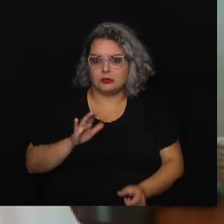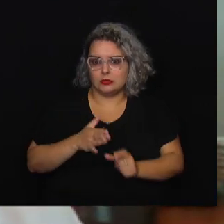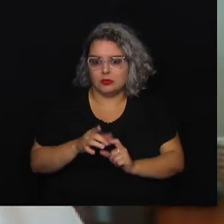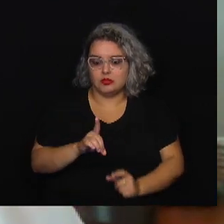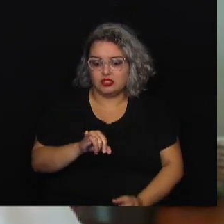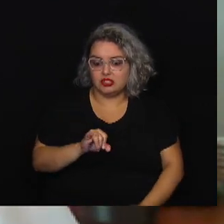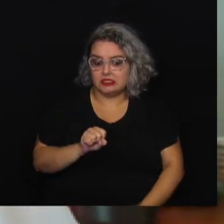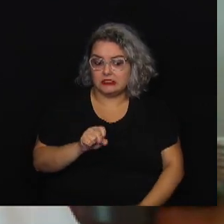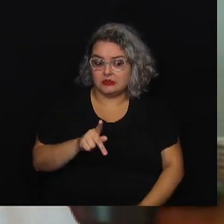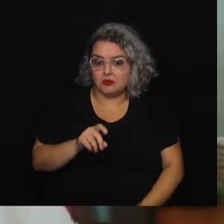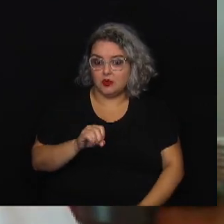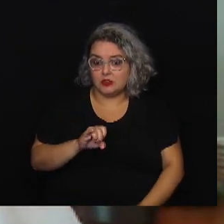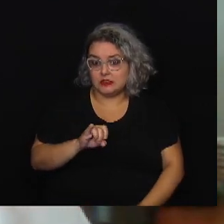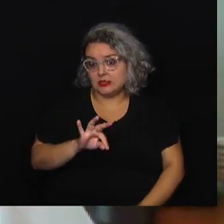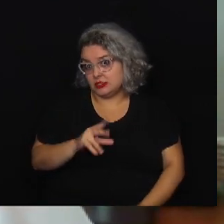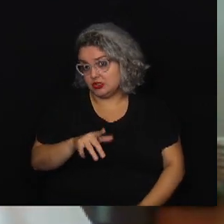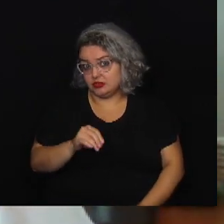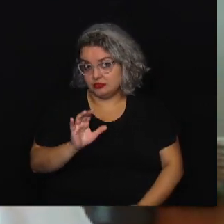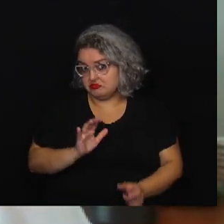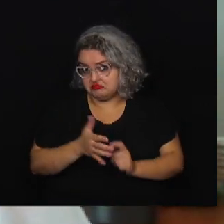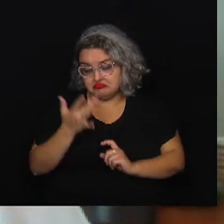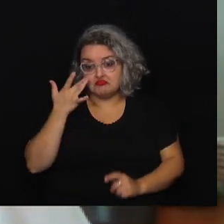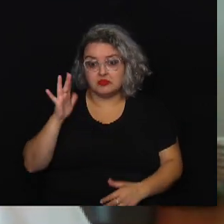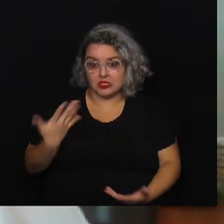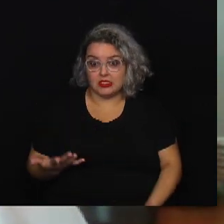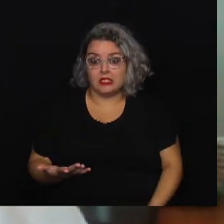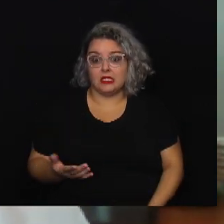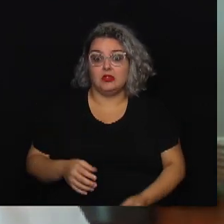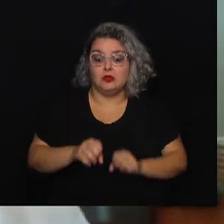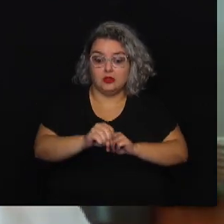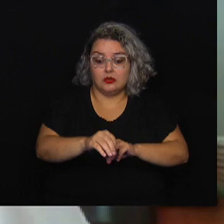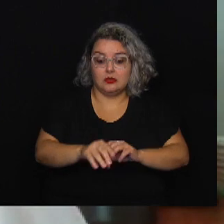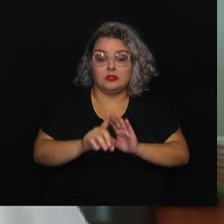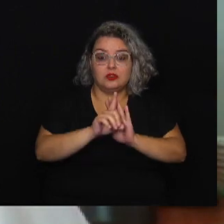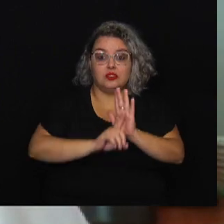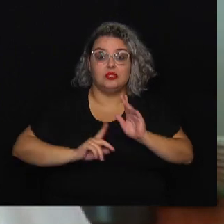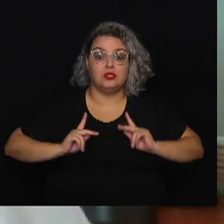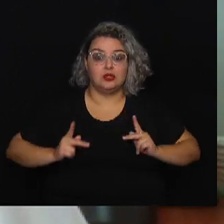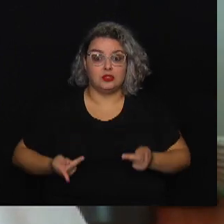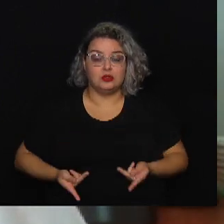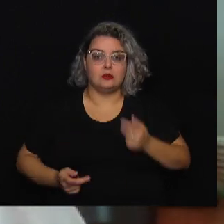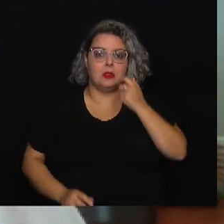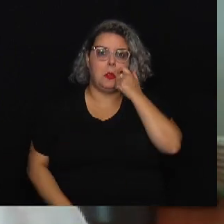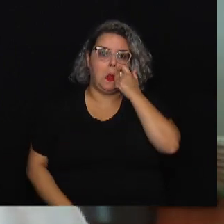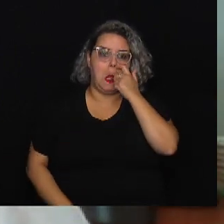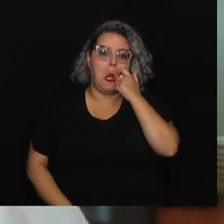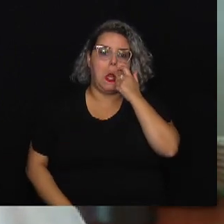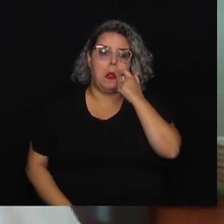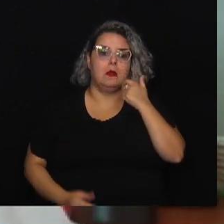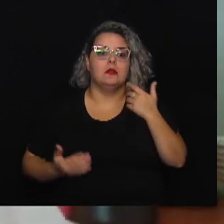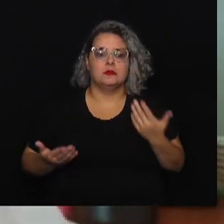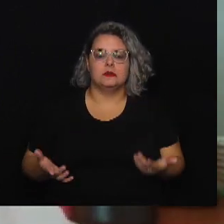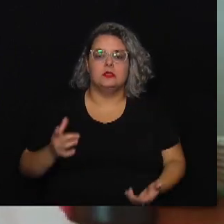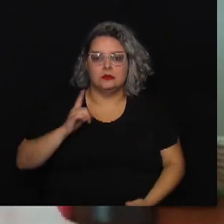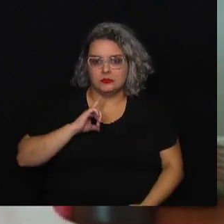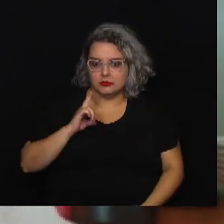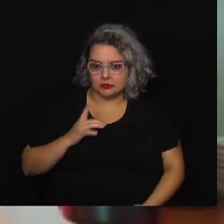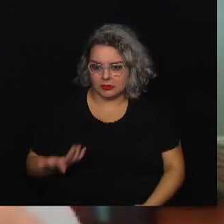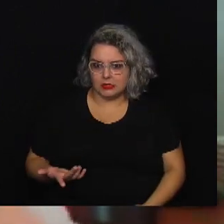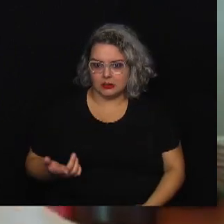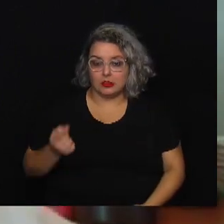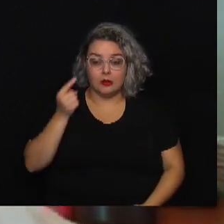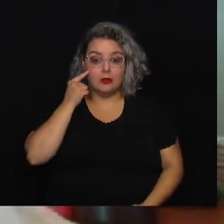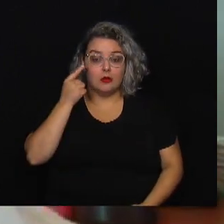dispositivo, mas que é a educação em direitos humanos, né? Então, a gente tem aí, pensando